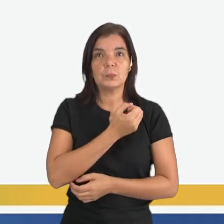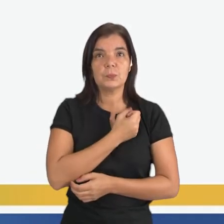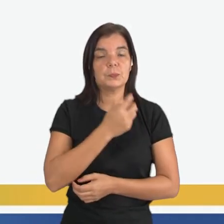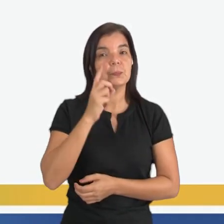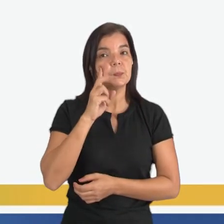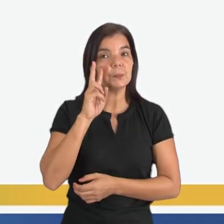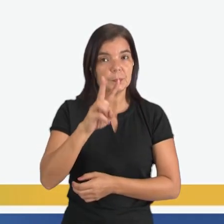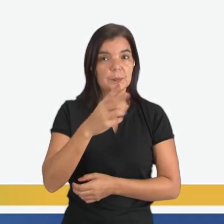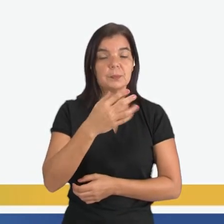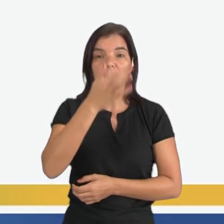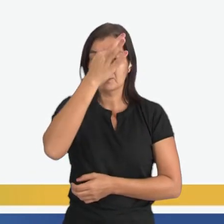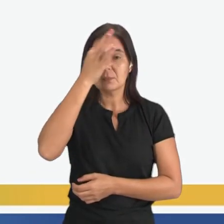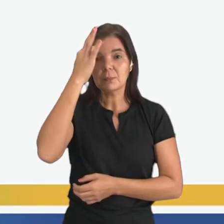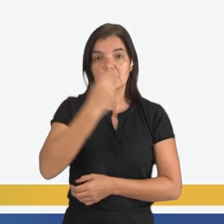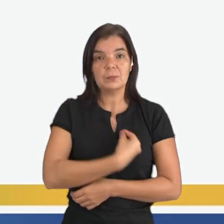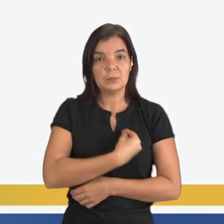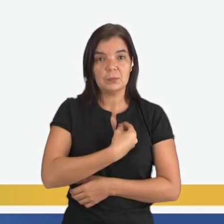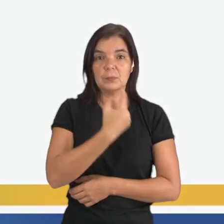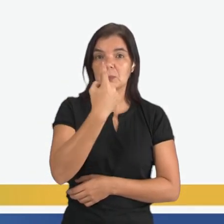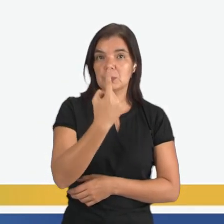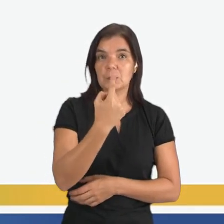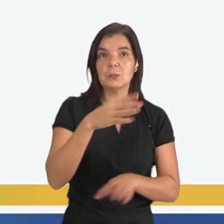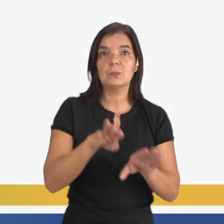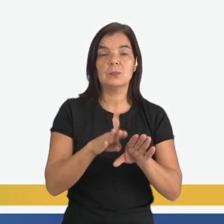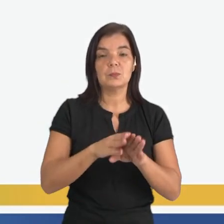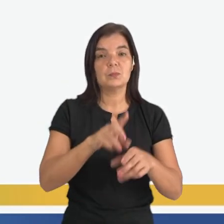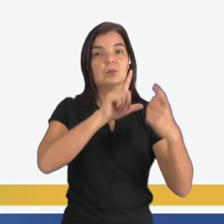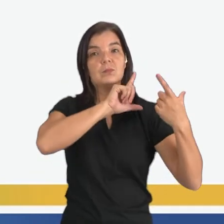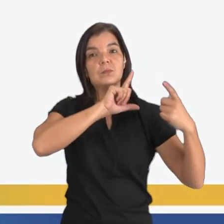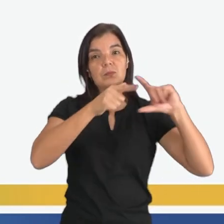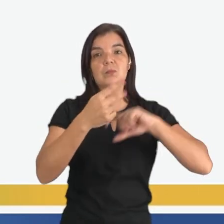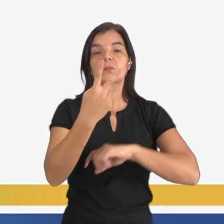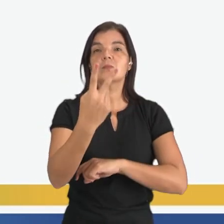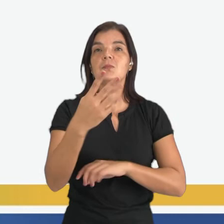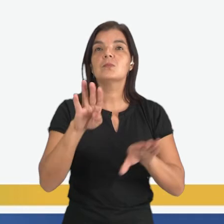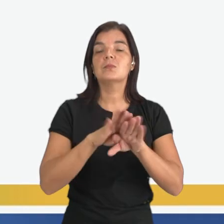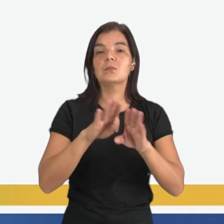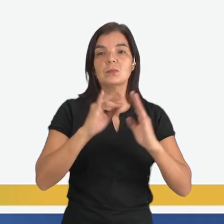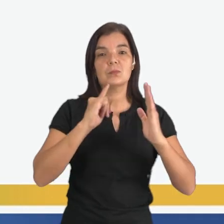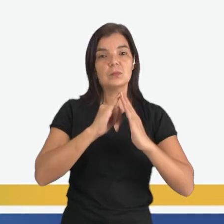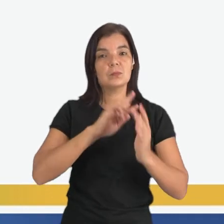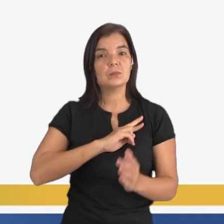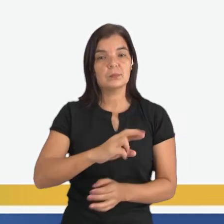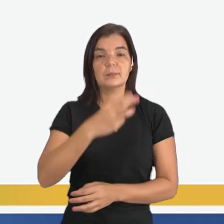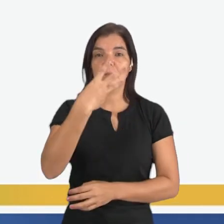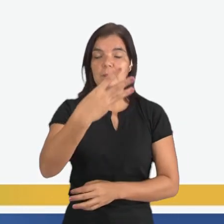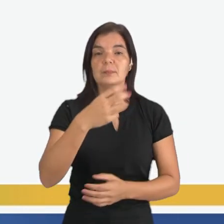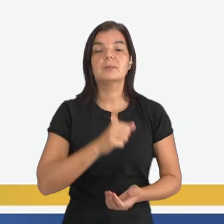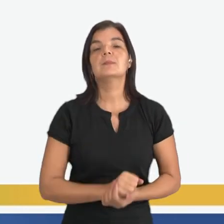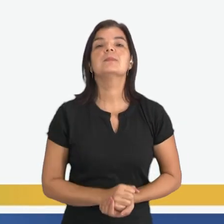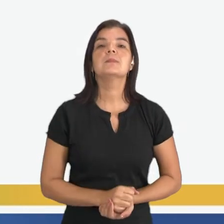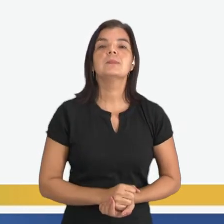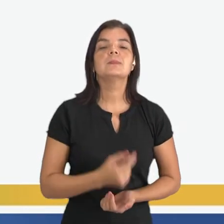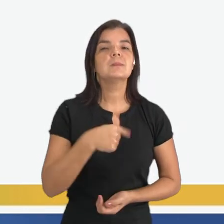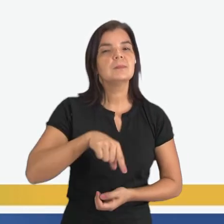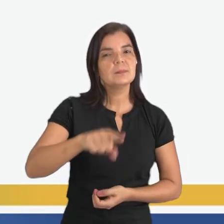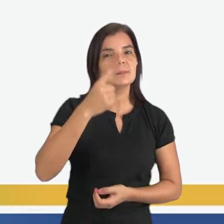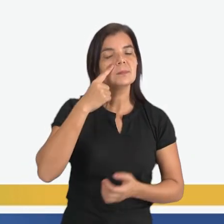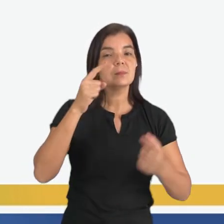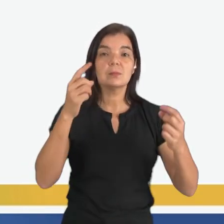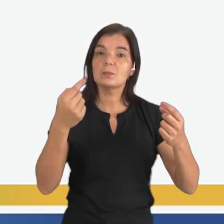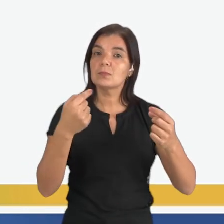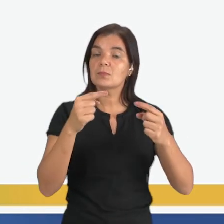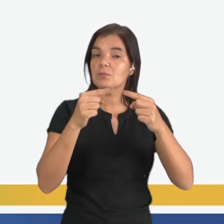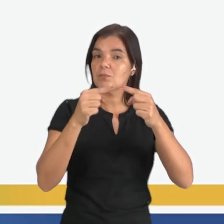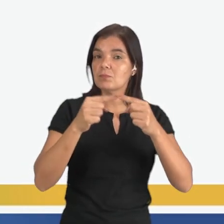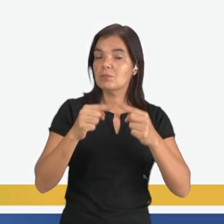a filosofia de vida? Tem 1. Lá as tradições, 2. Instituições religiosas, 3. Então, você vai ligar